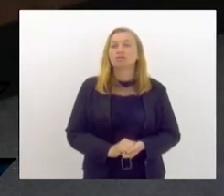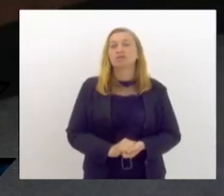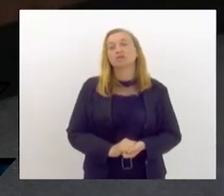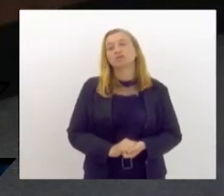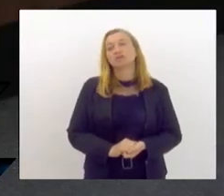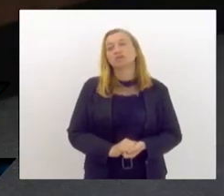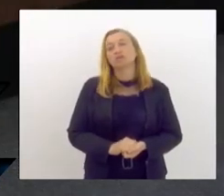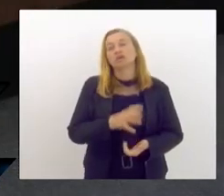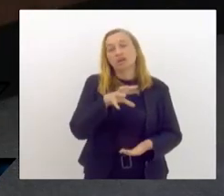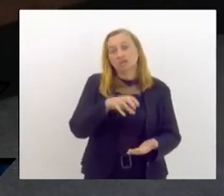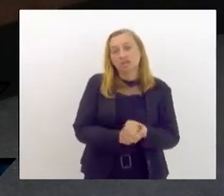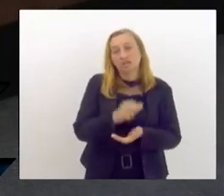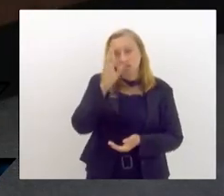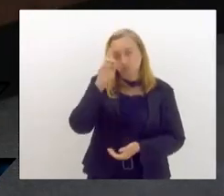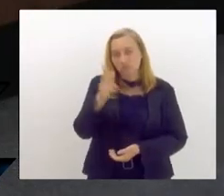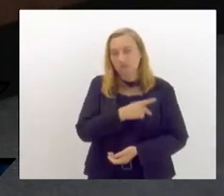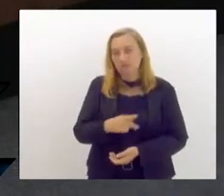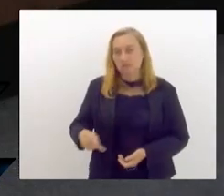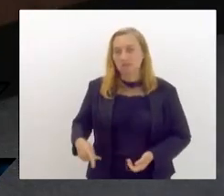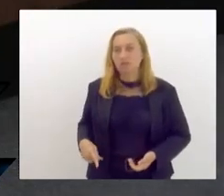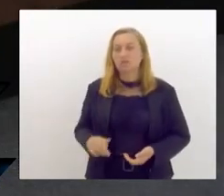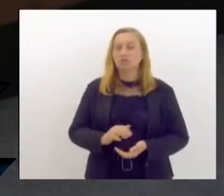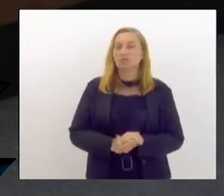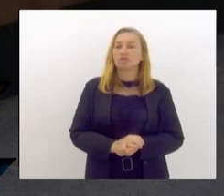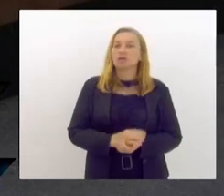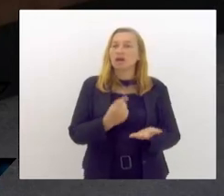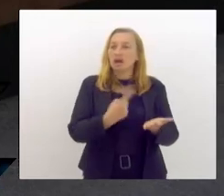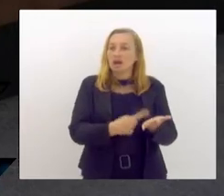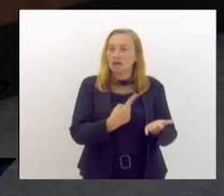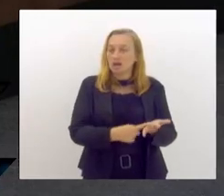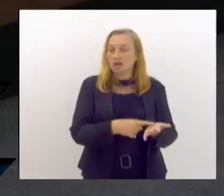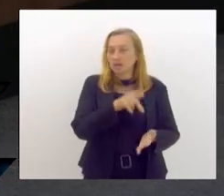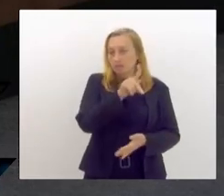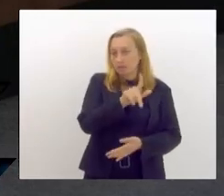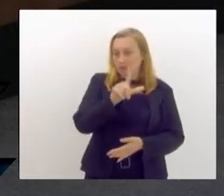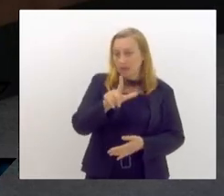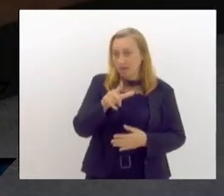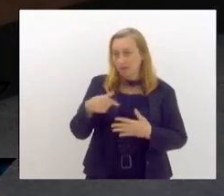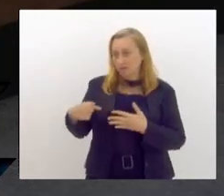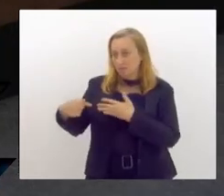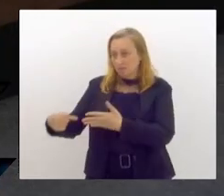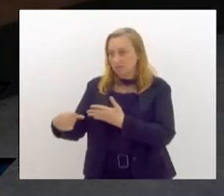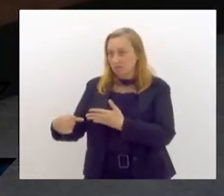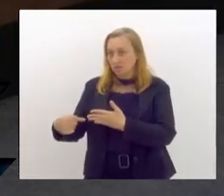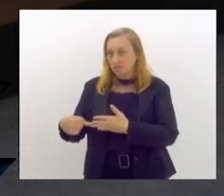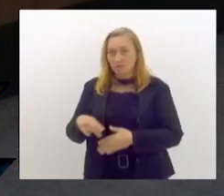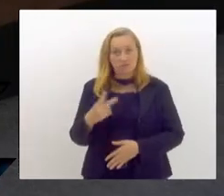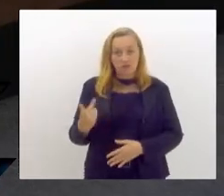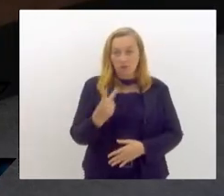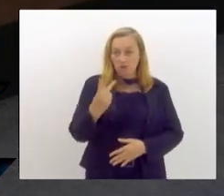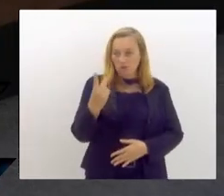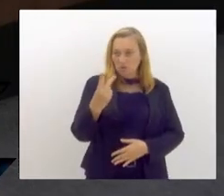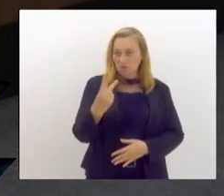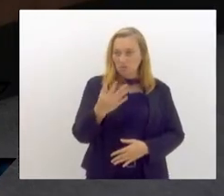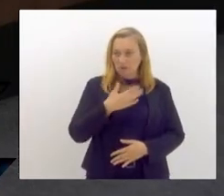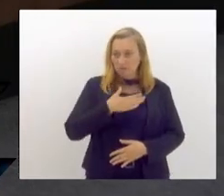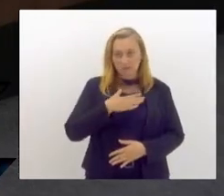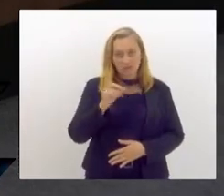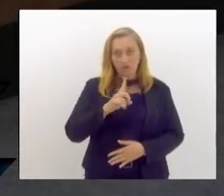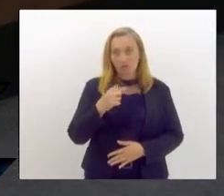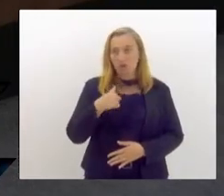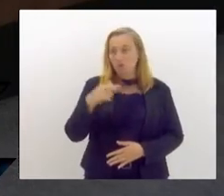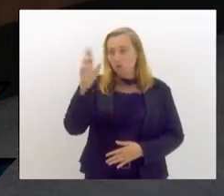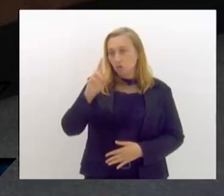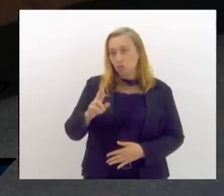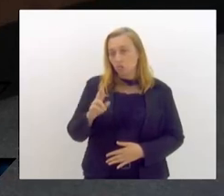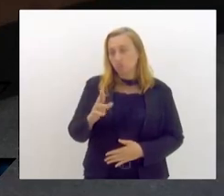aqui um registro, senhor presidente. Acordo do PL com o PSOL não vale para mim. Eu sou russo.